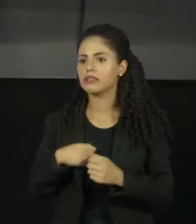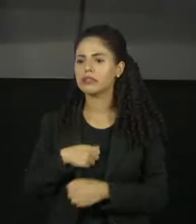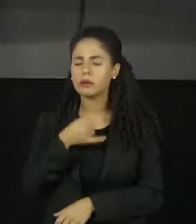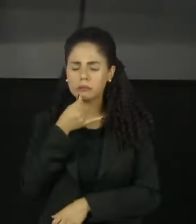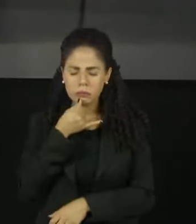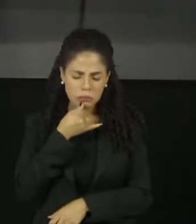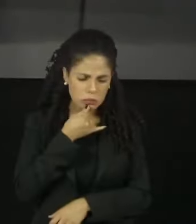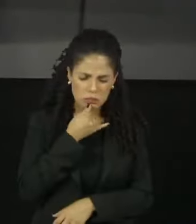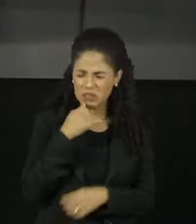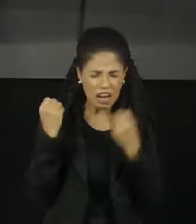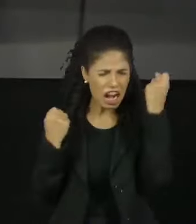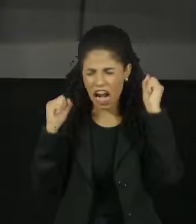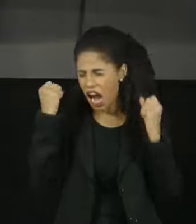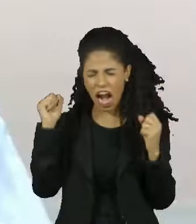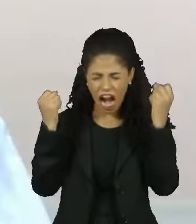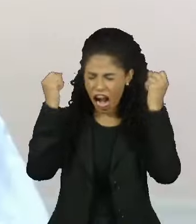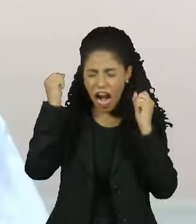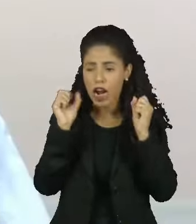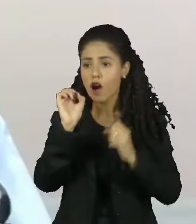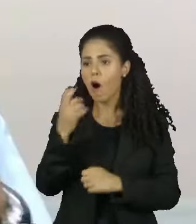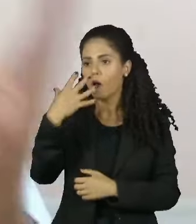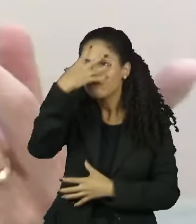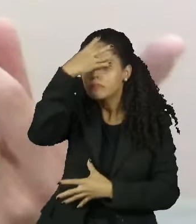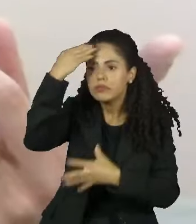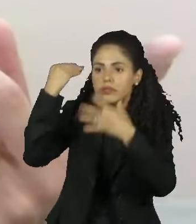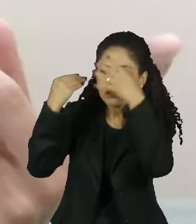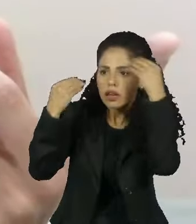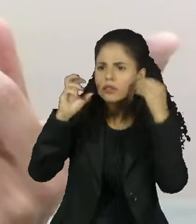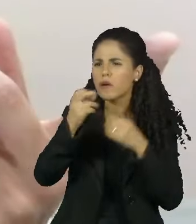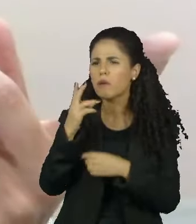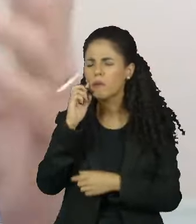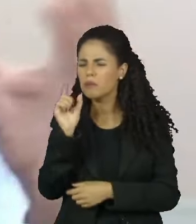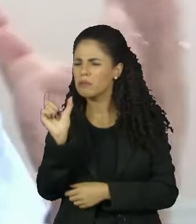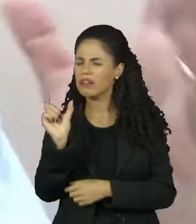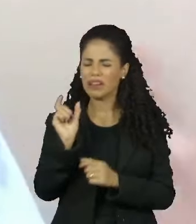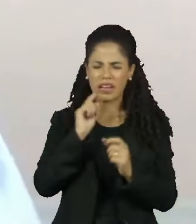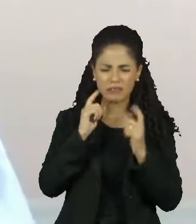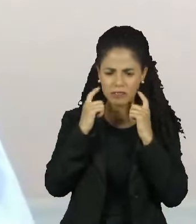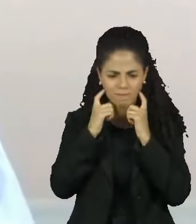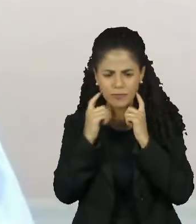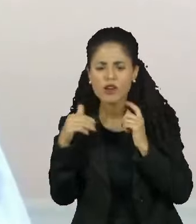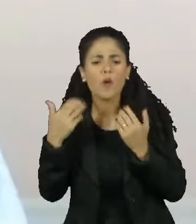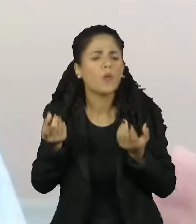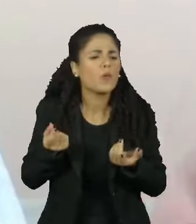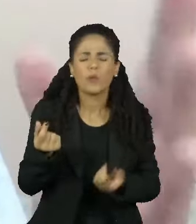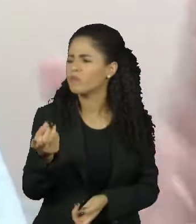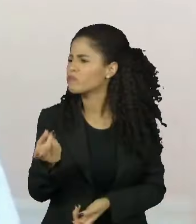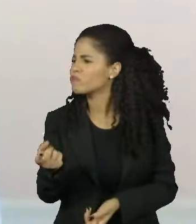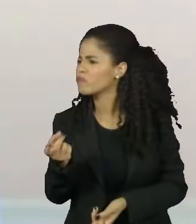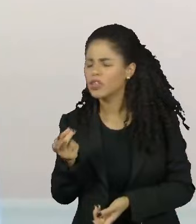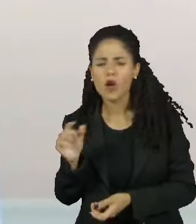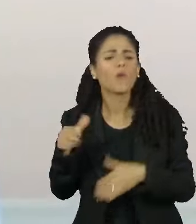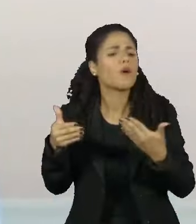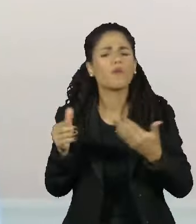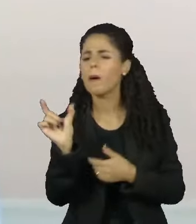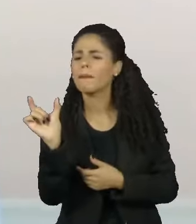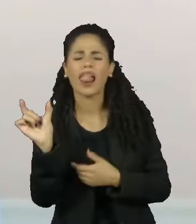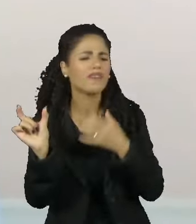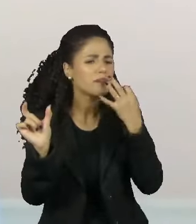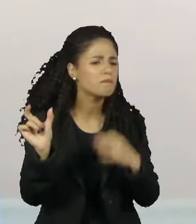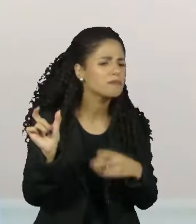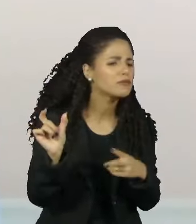deprimido, nervoso, ou está esquecido, ou tem dificuldade de encontrar palavras, ou há algo na frente dele, não consegue